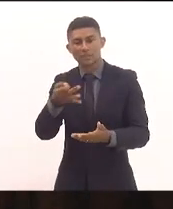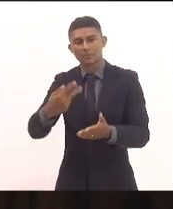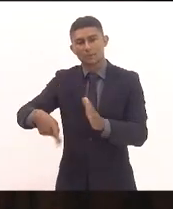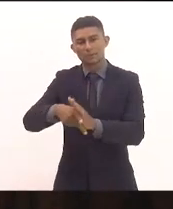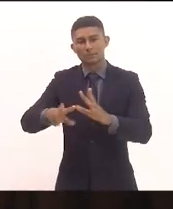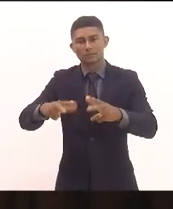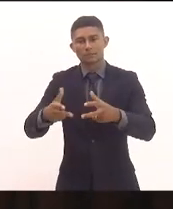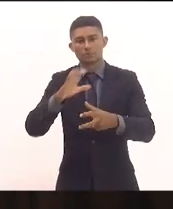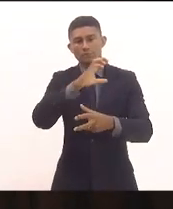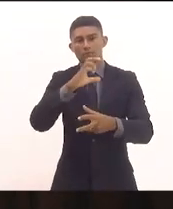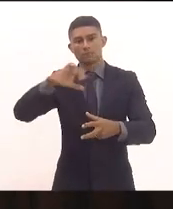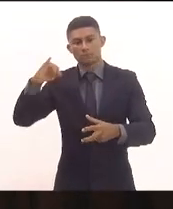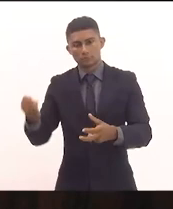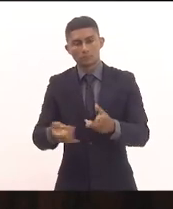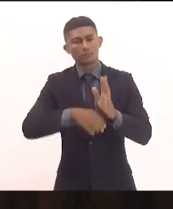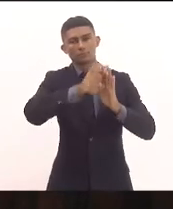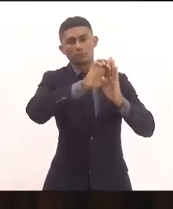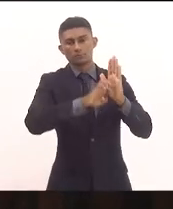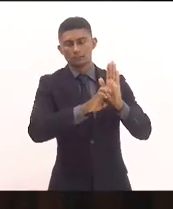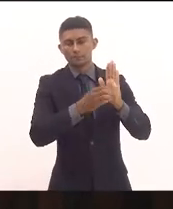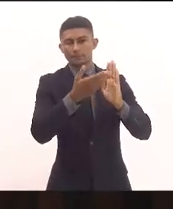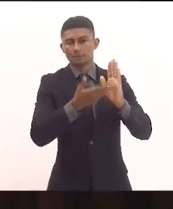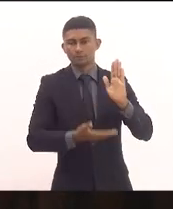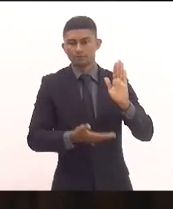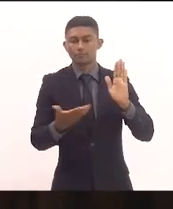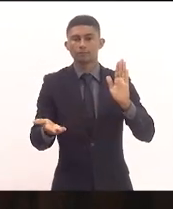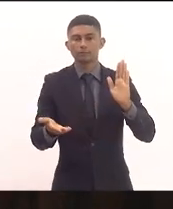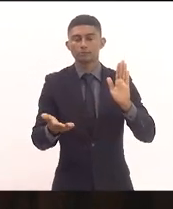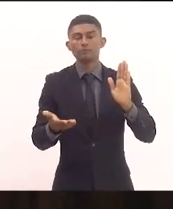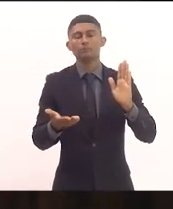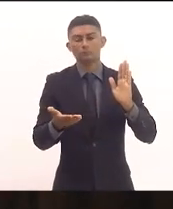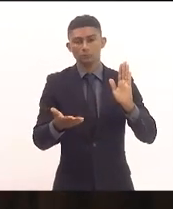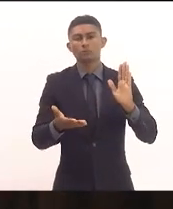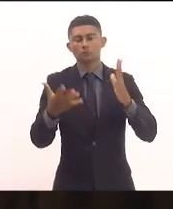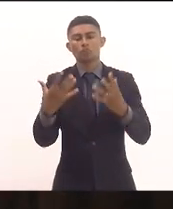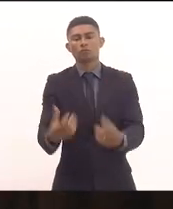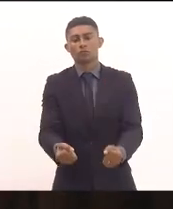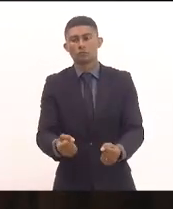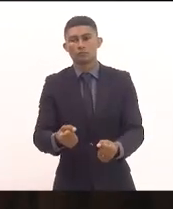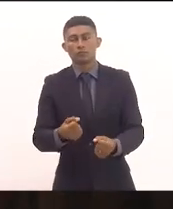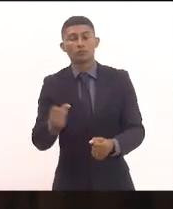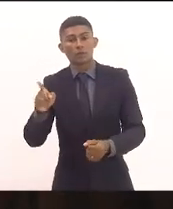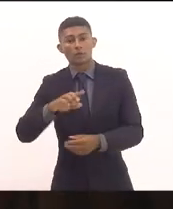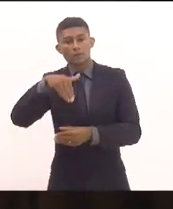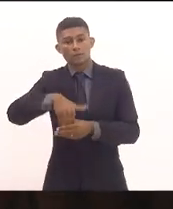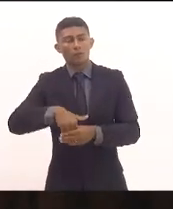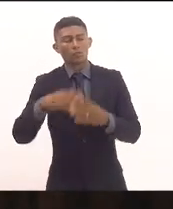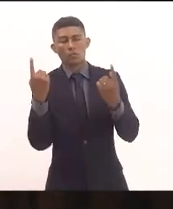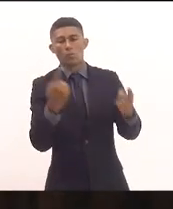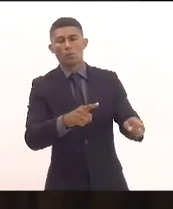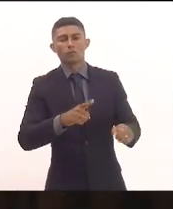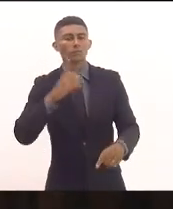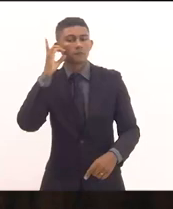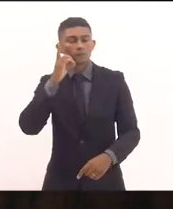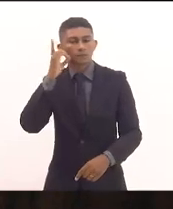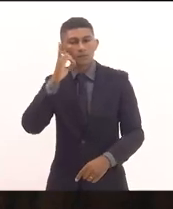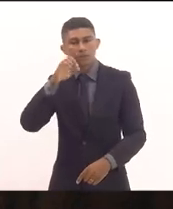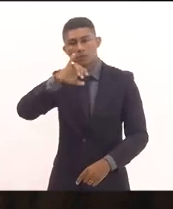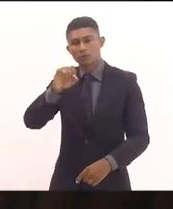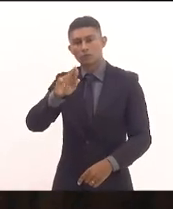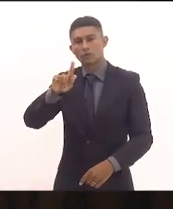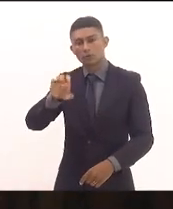Justiça das emendas de plenário, favorável, com voto contrário de Jorge Felipe Neto. Senhores que aprovam, permaneçam como estão, aprovado. Em